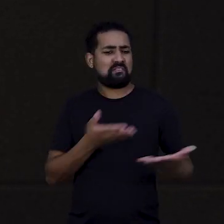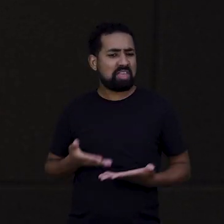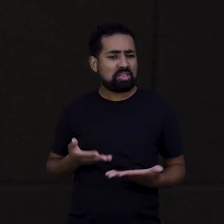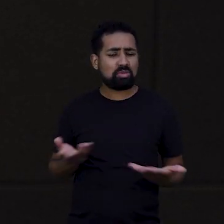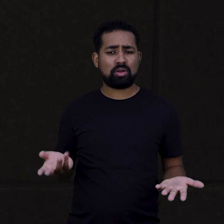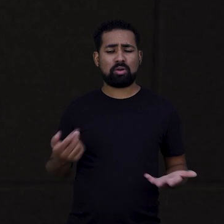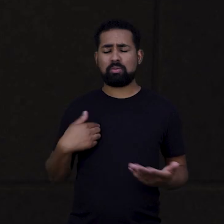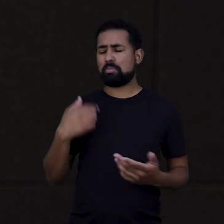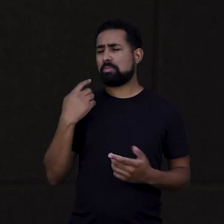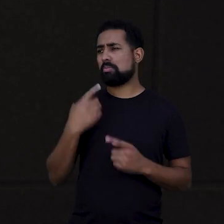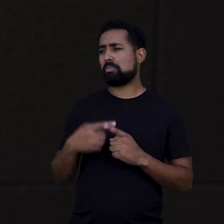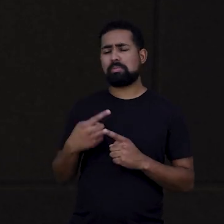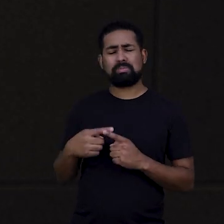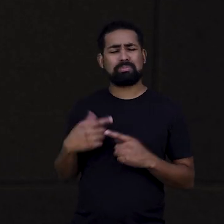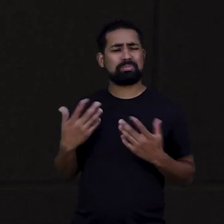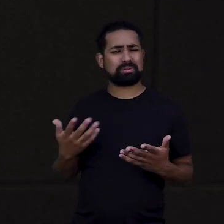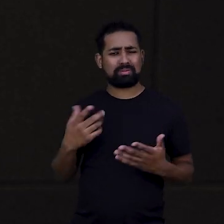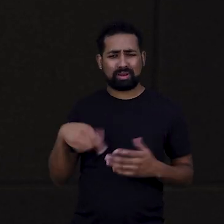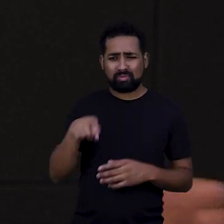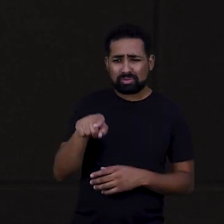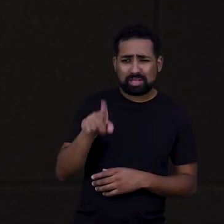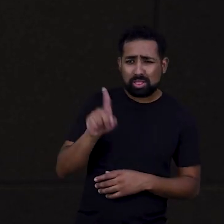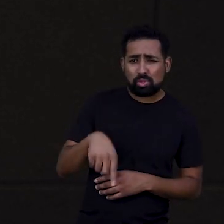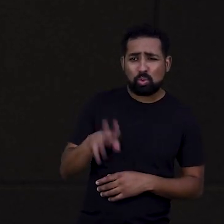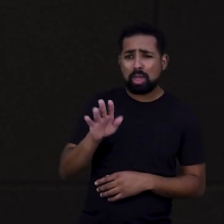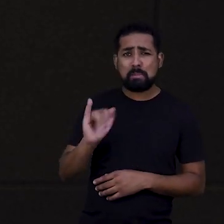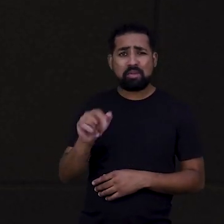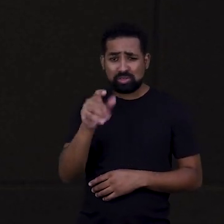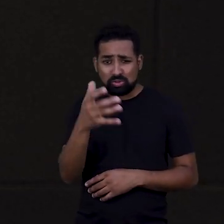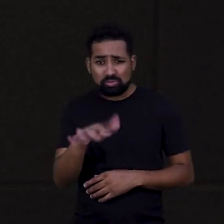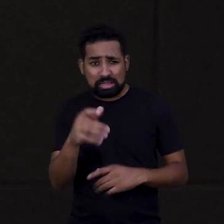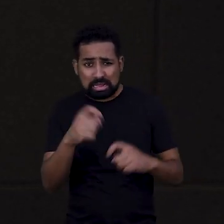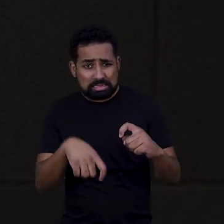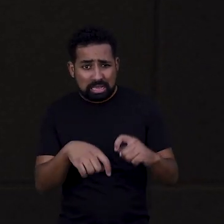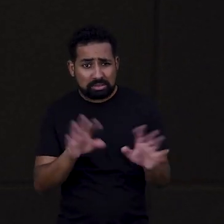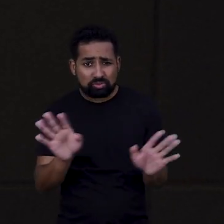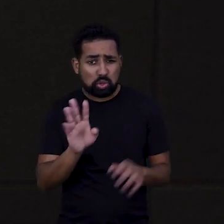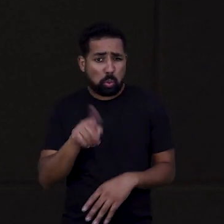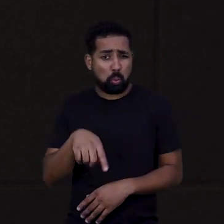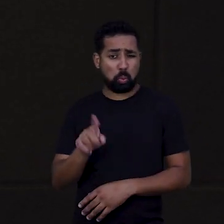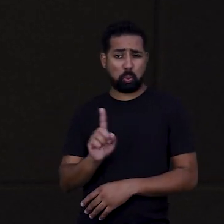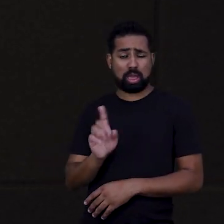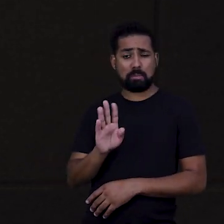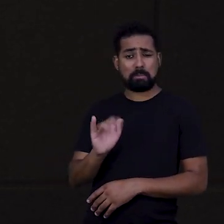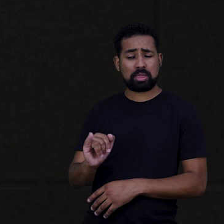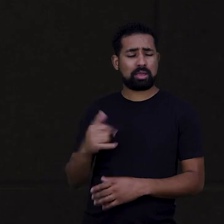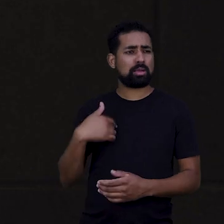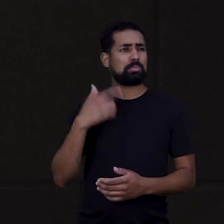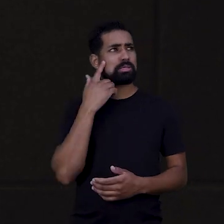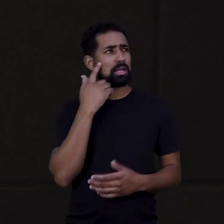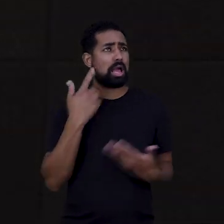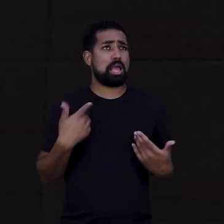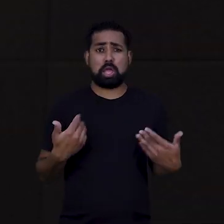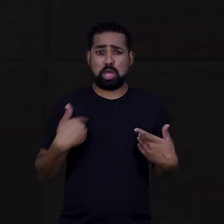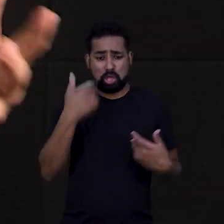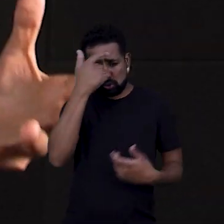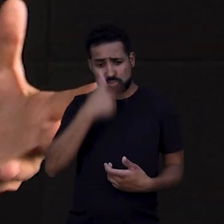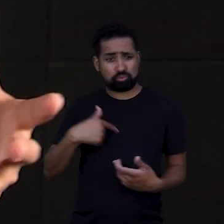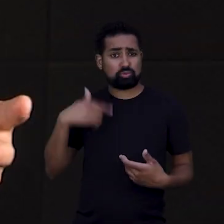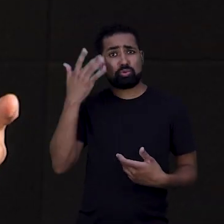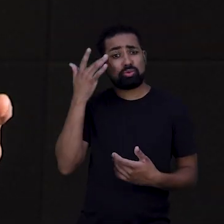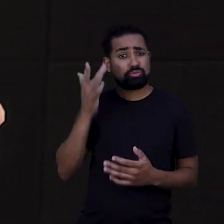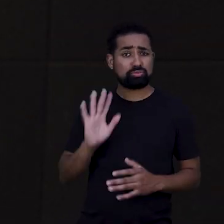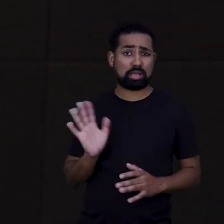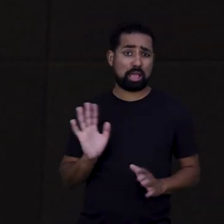pessoas diziam olha tipo você você não é AB se você não quer trasar com ninguém você não é AB né então eu falei cara não sei o que eu sou e as minhas